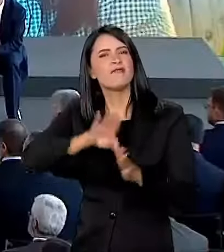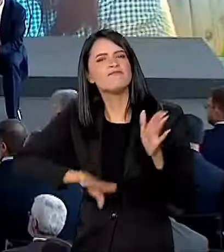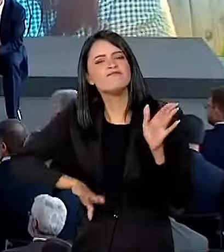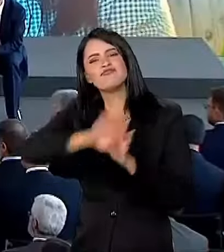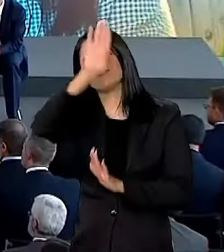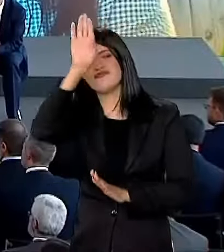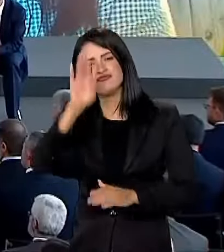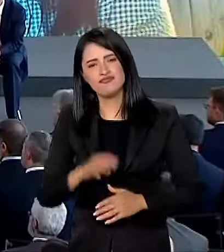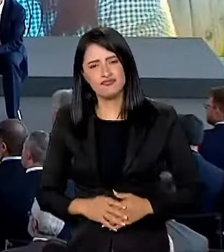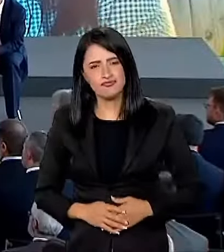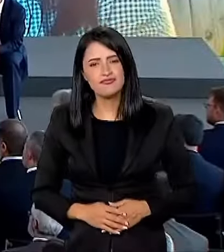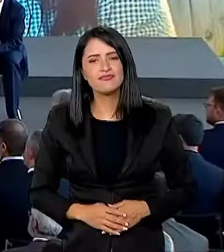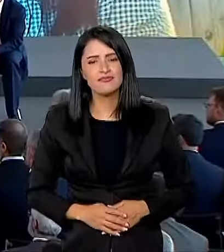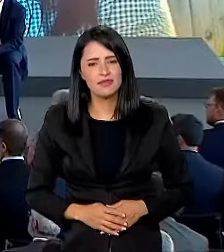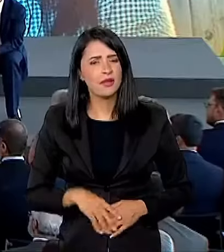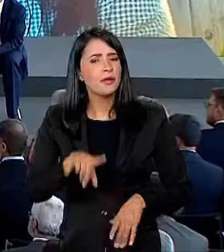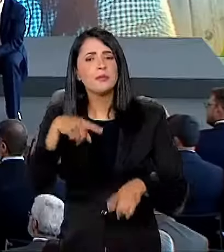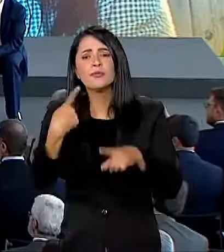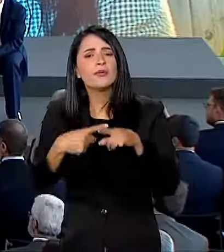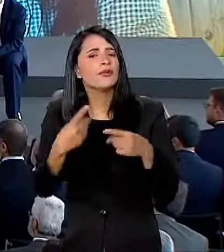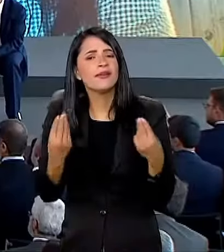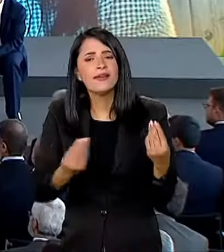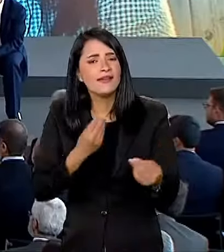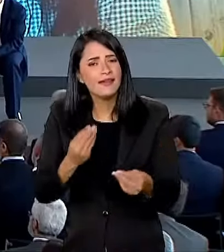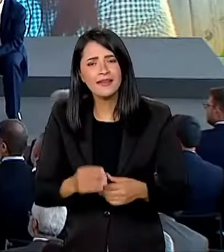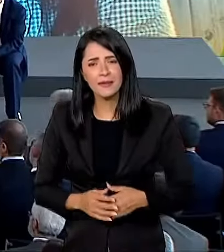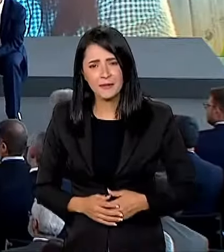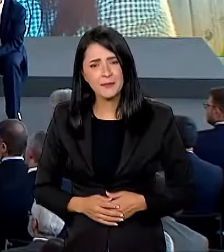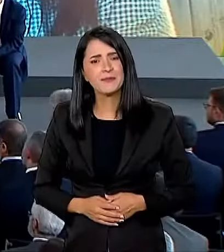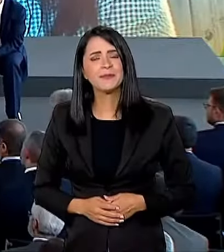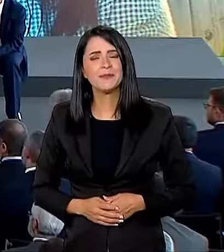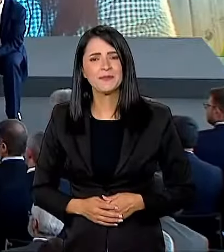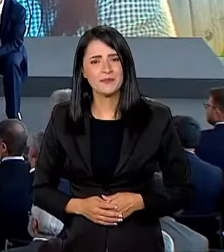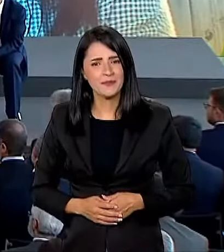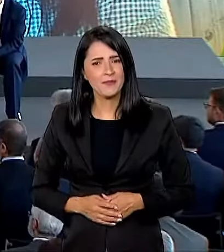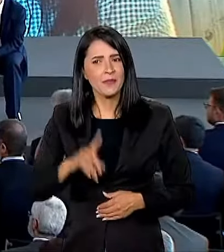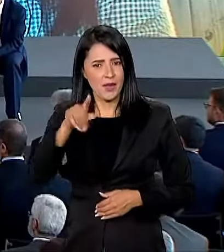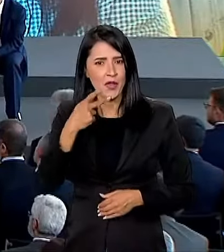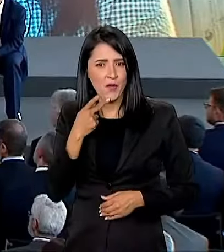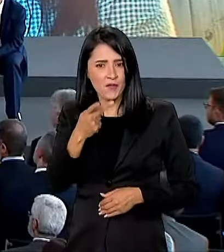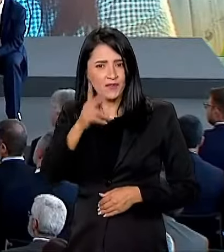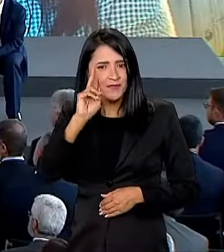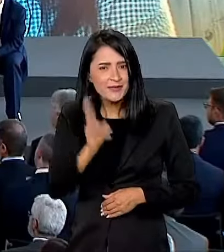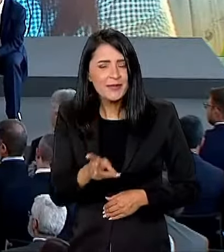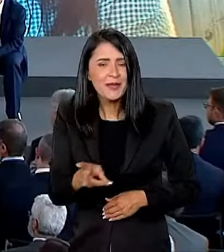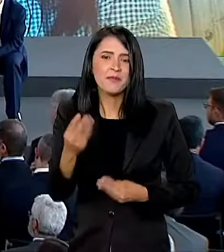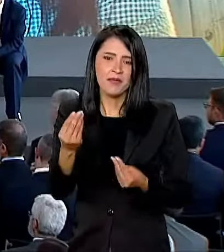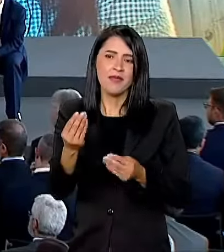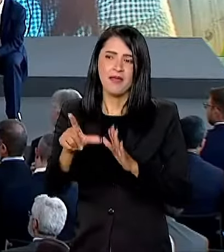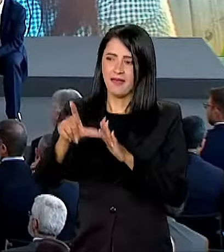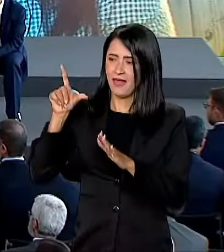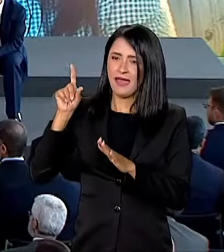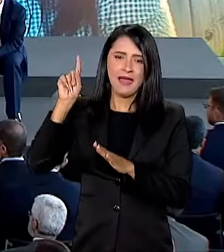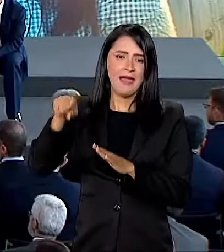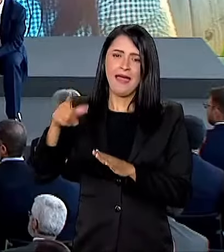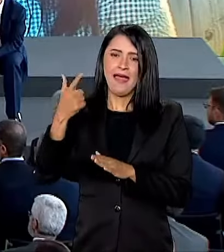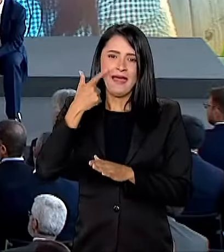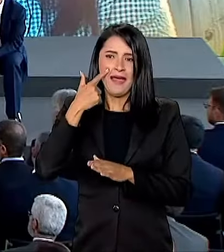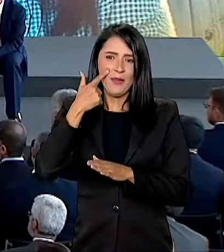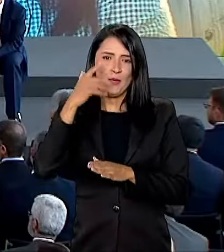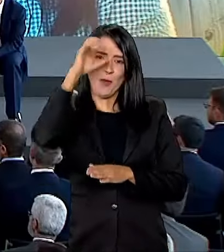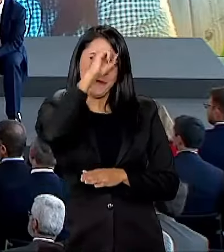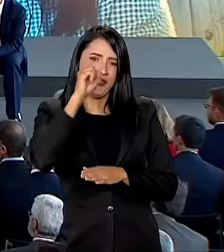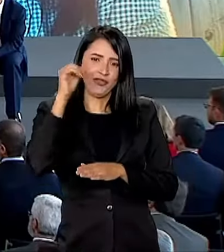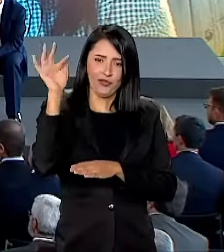2004. Sabe, porque uma, eu digo sempre que, embora isso não a gente não aprenda na faculdade